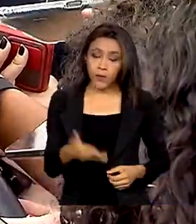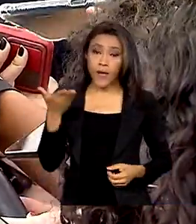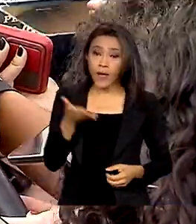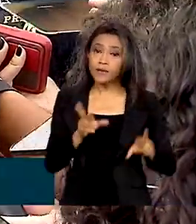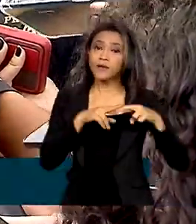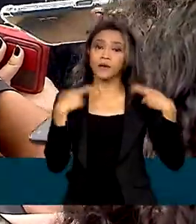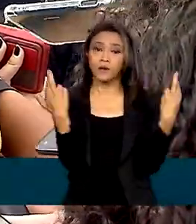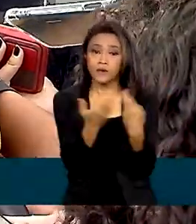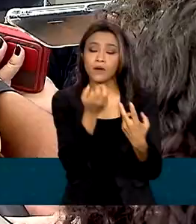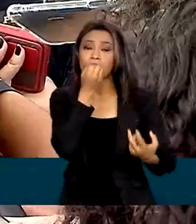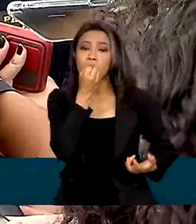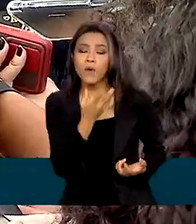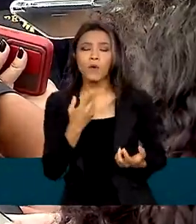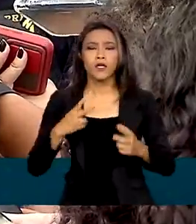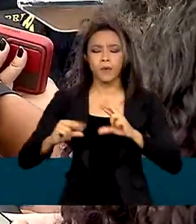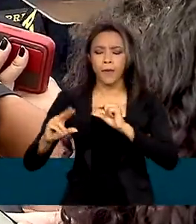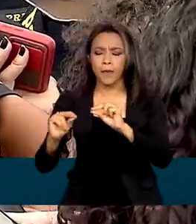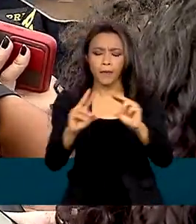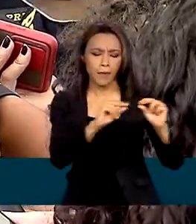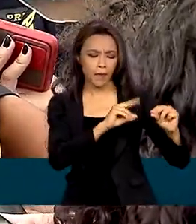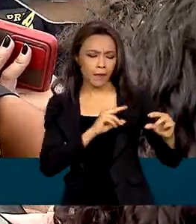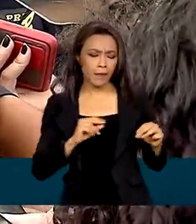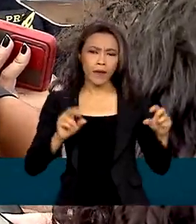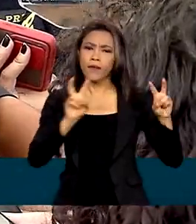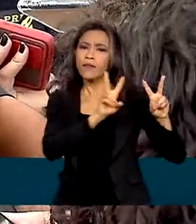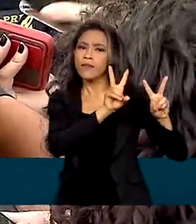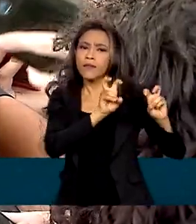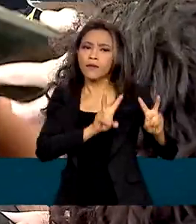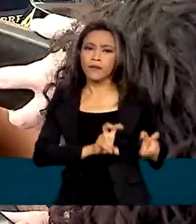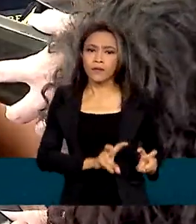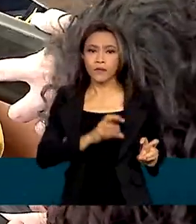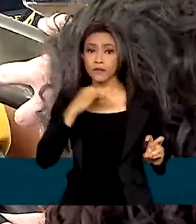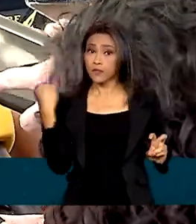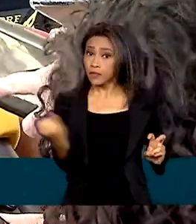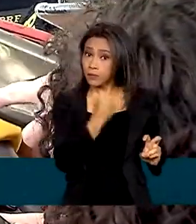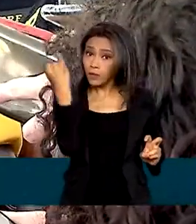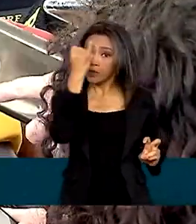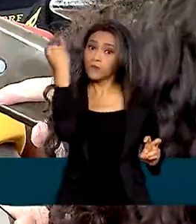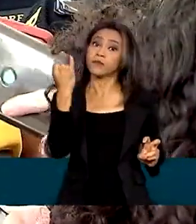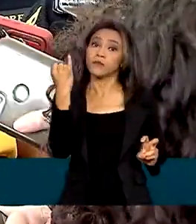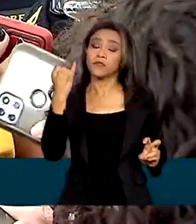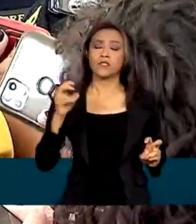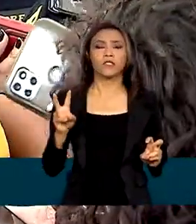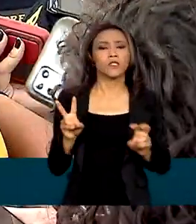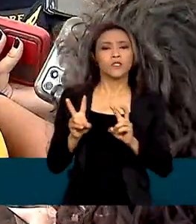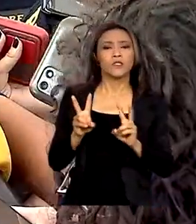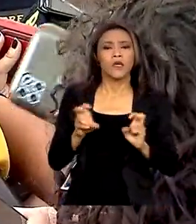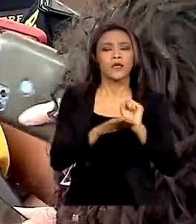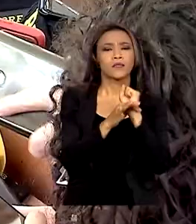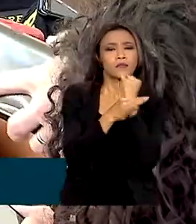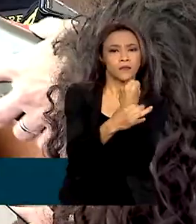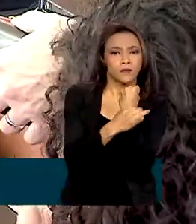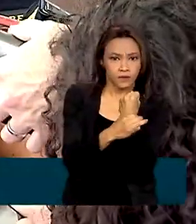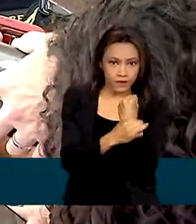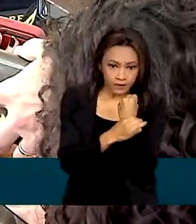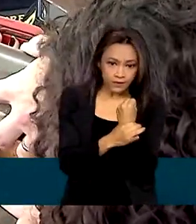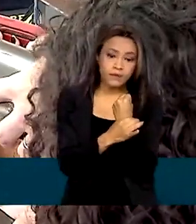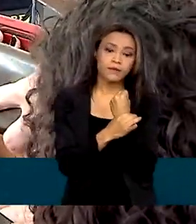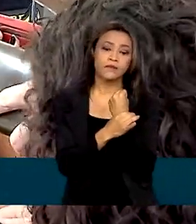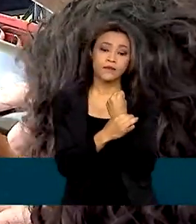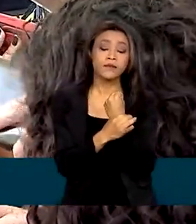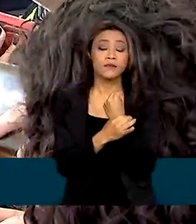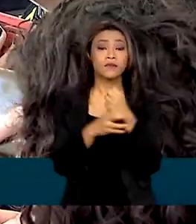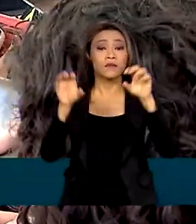discutirmos questões fundamentais para a modernização da segurança